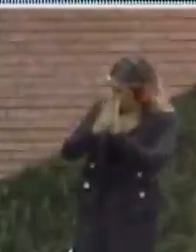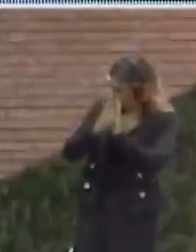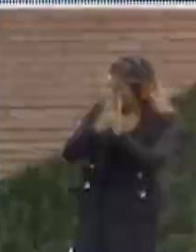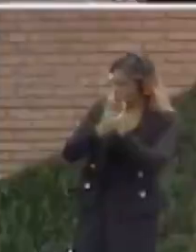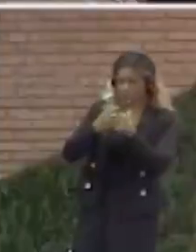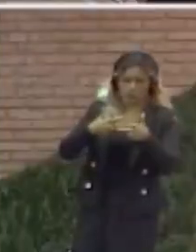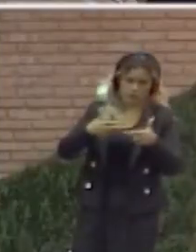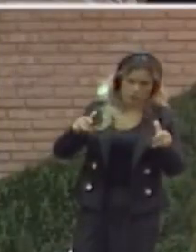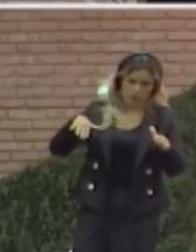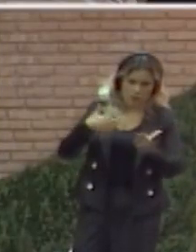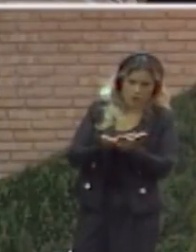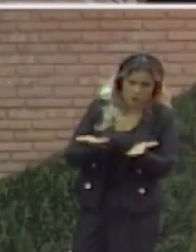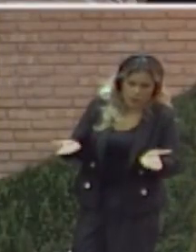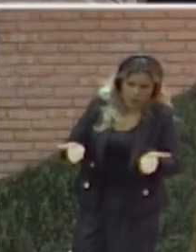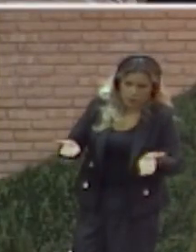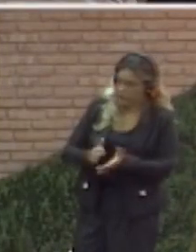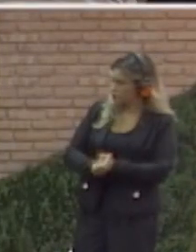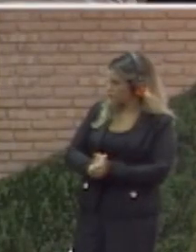o que temos até hoje.